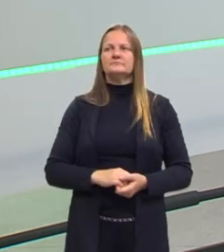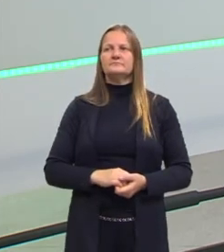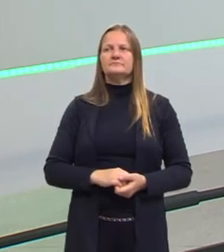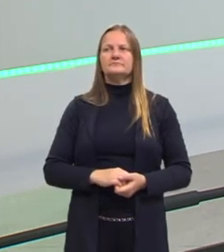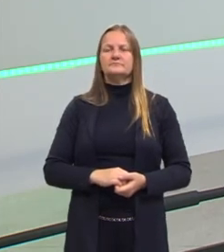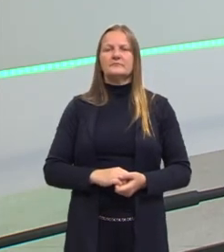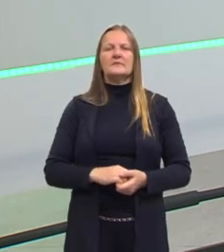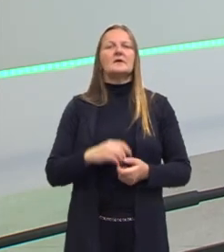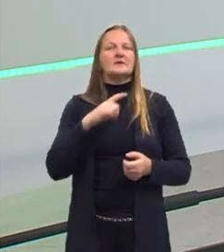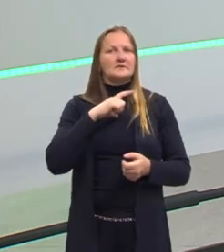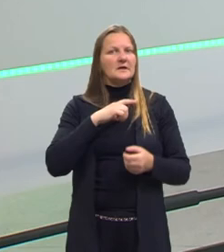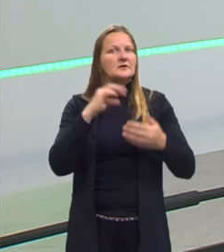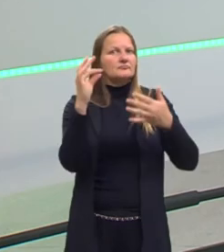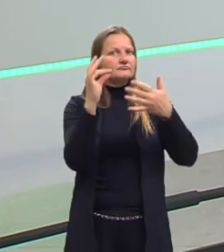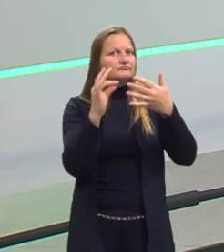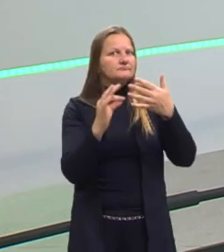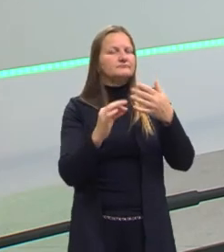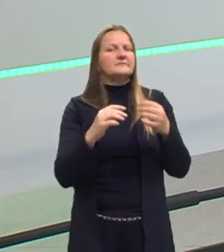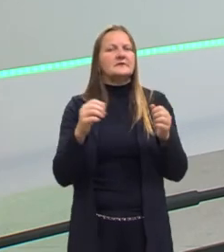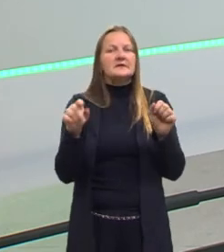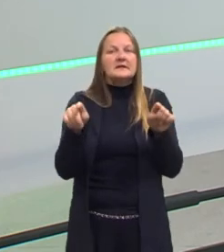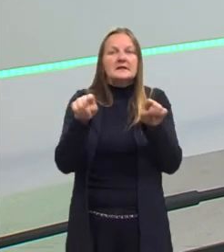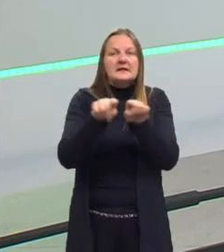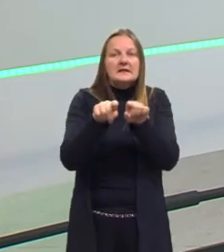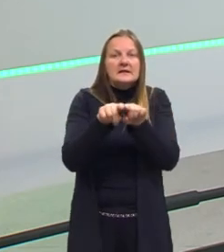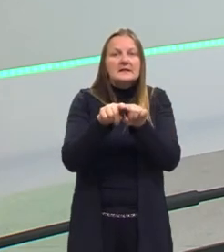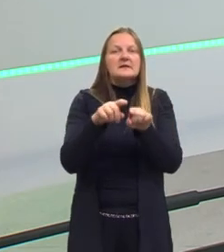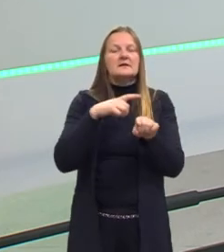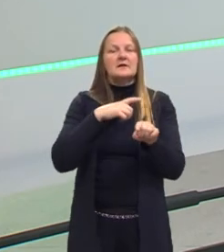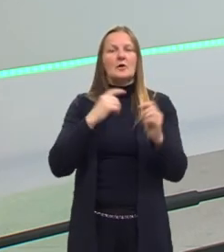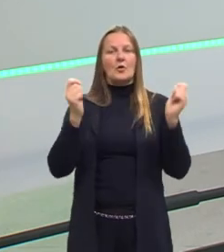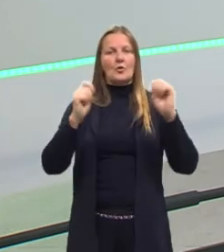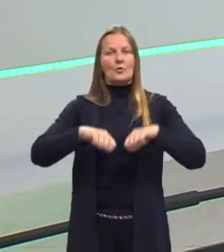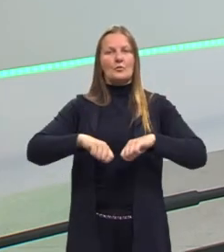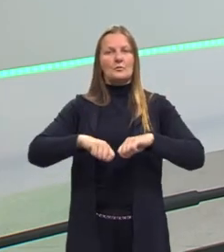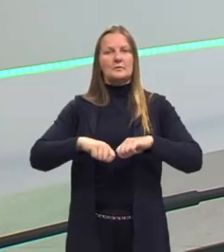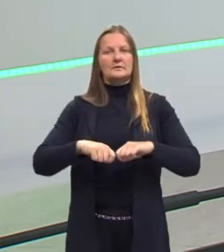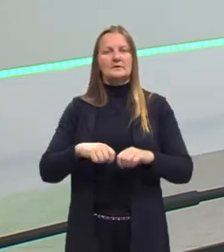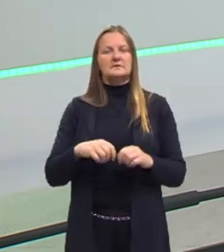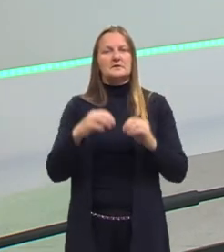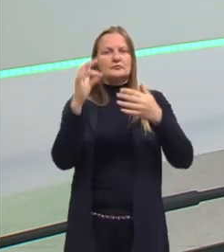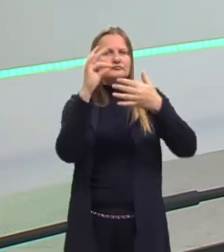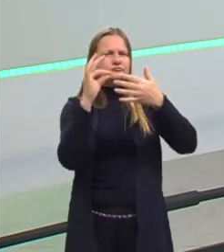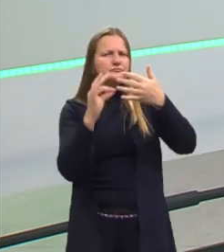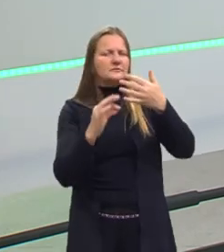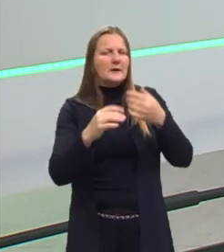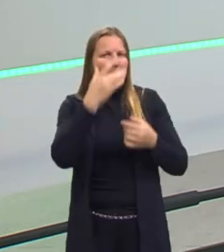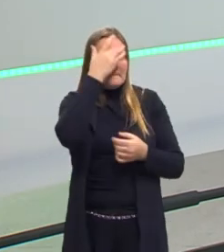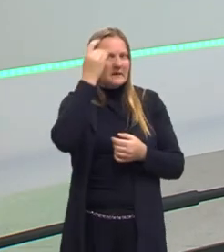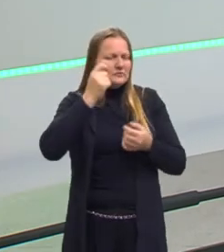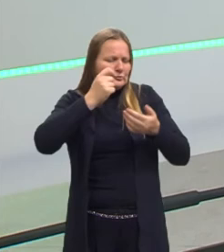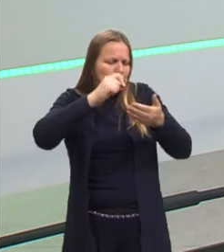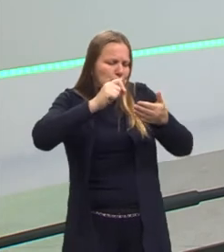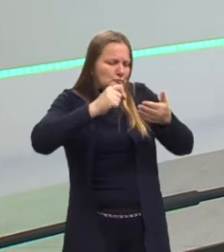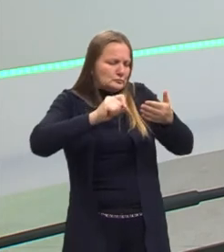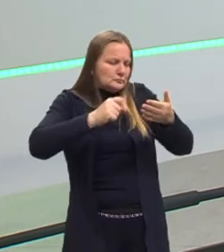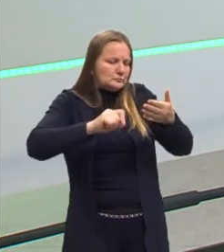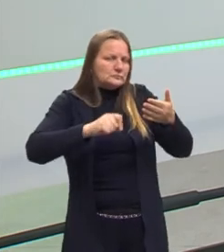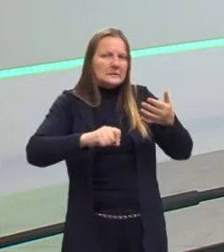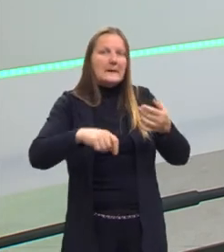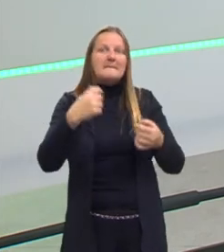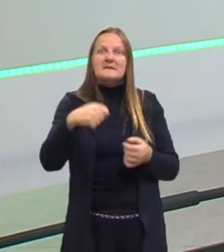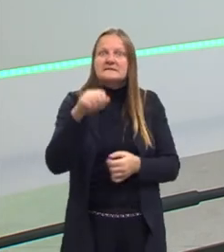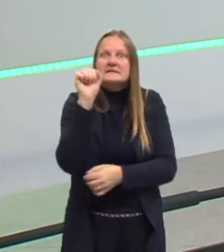esses elementos impecáveis bem construídos dentro de uma das competências de critérios de avaliação então tu precisa